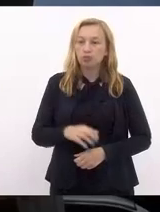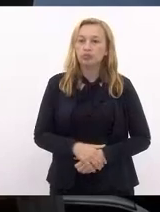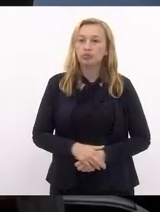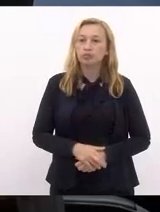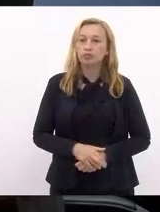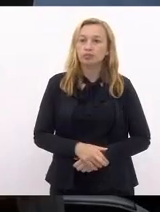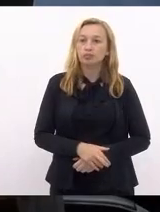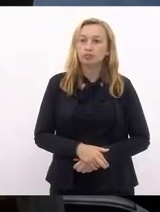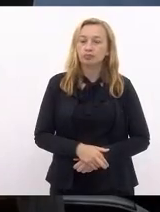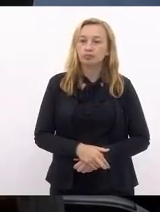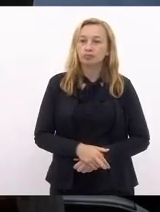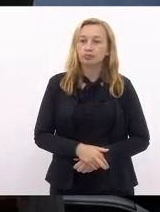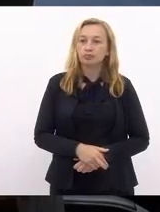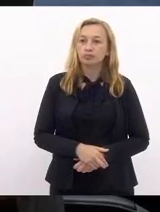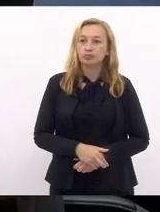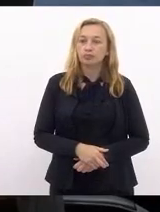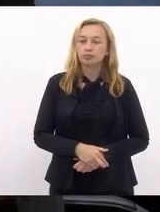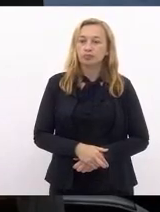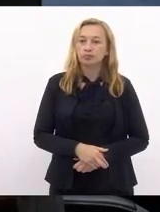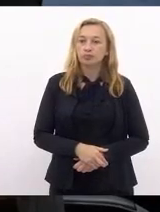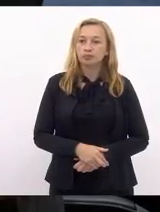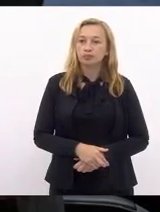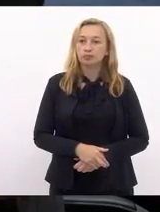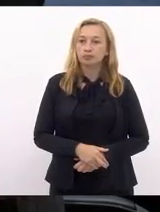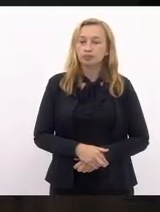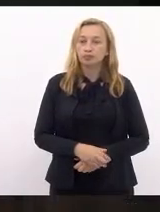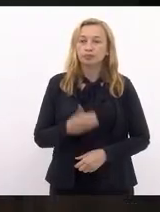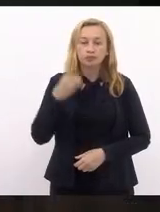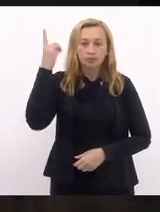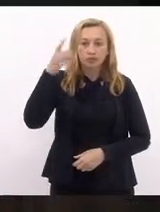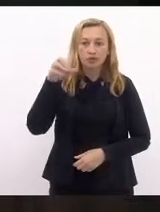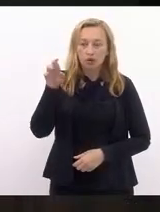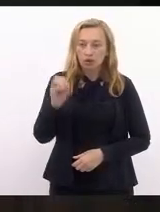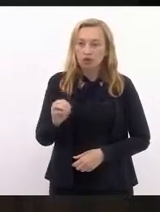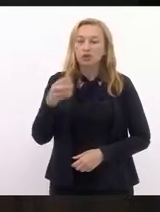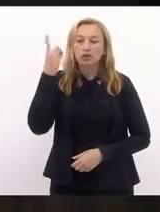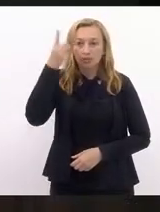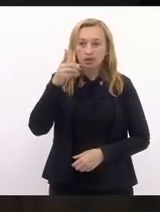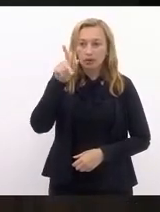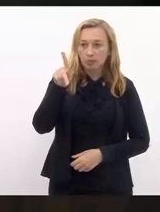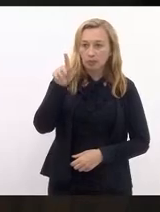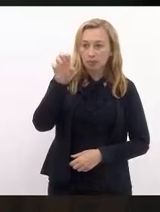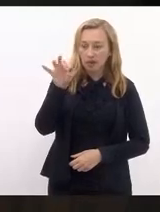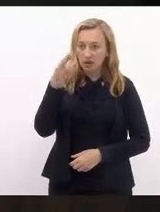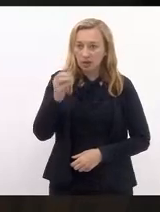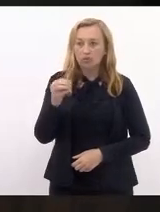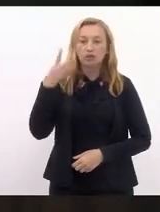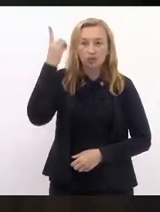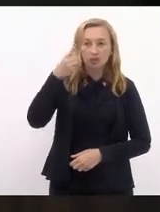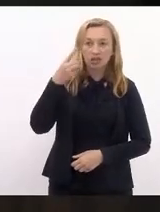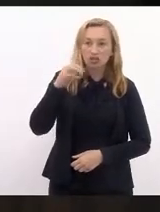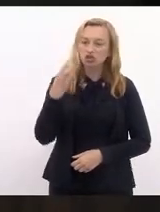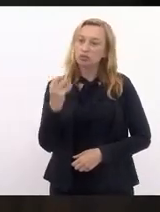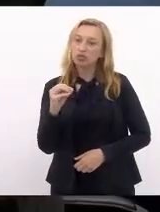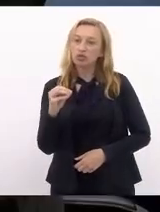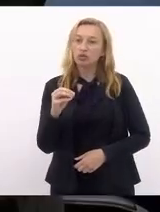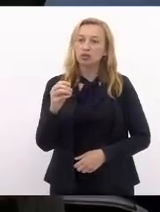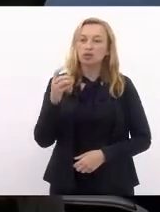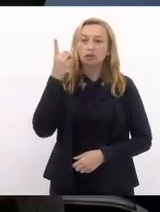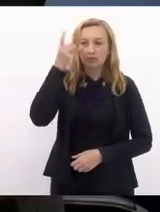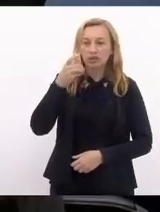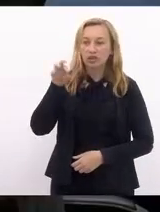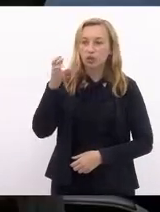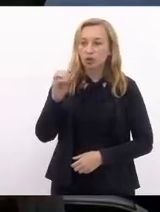obrigado obrigado deputado Pedro Ricardo Deputado Chico Machado Eurico